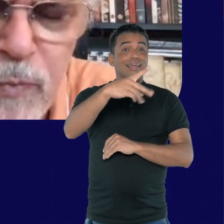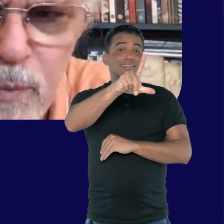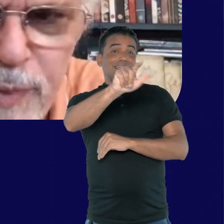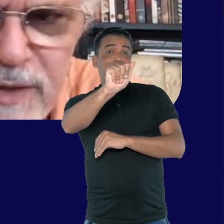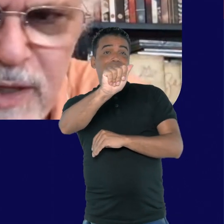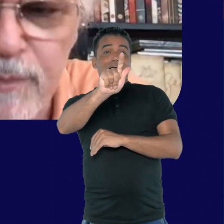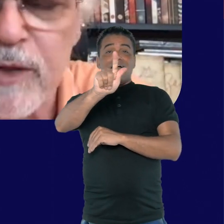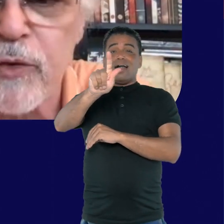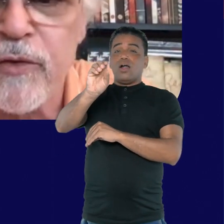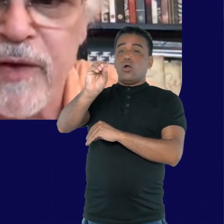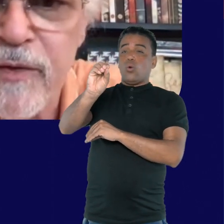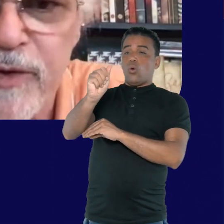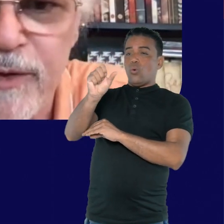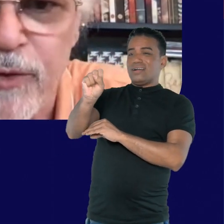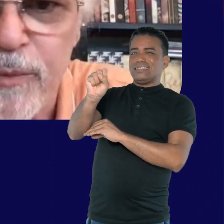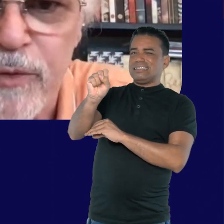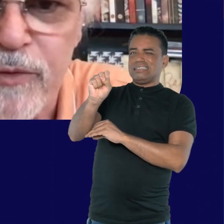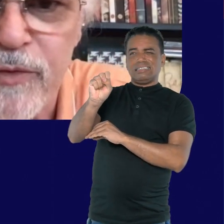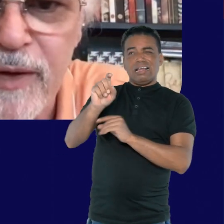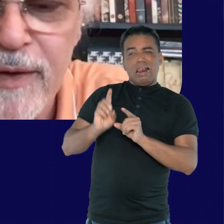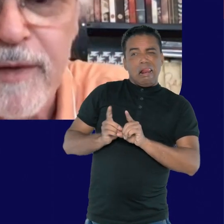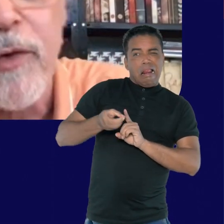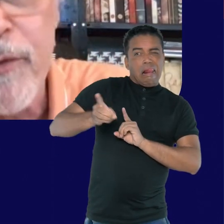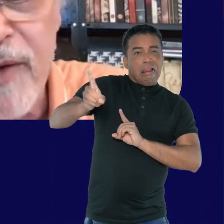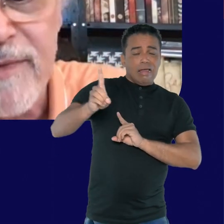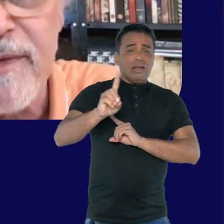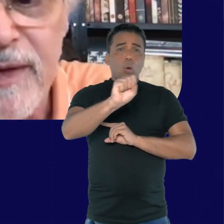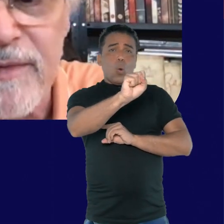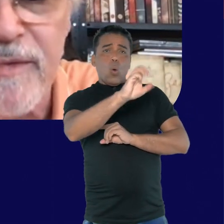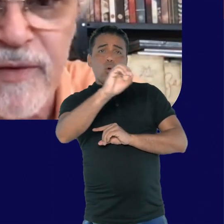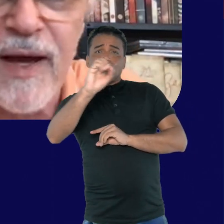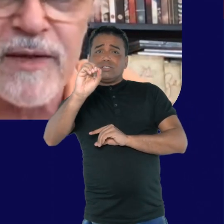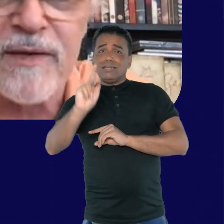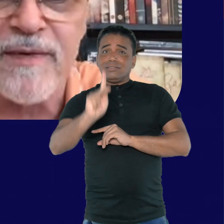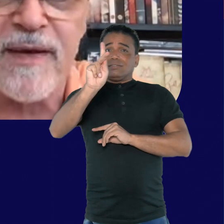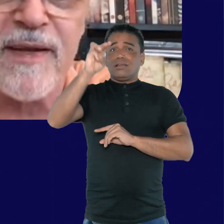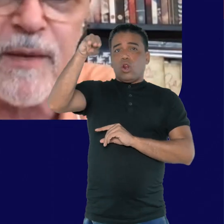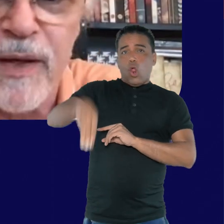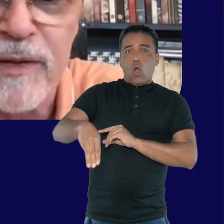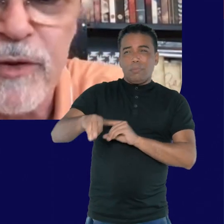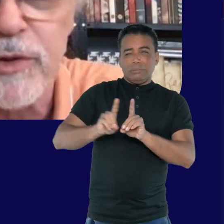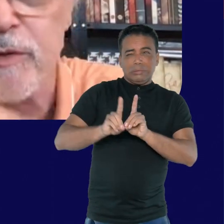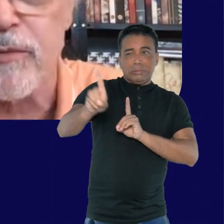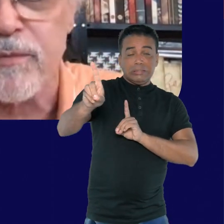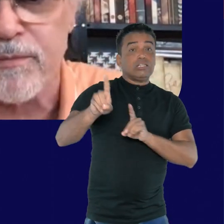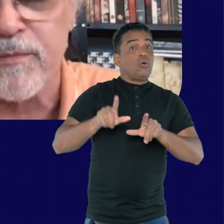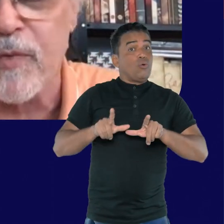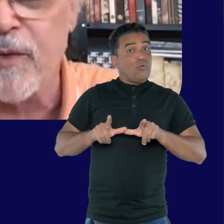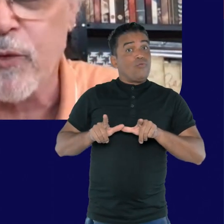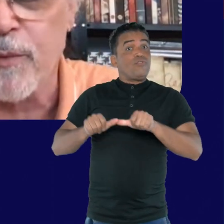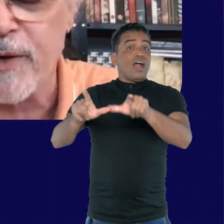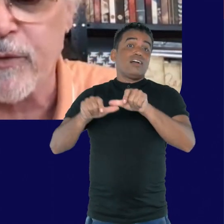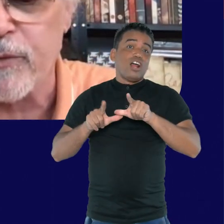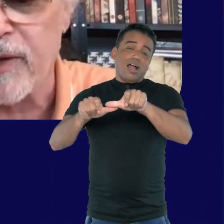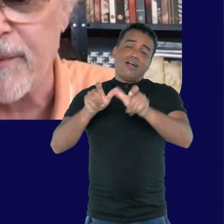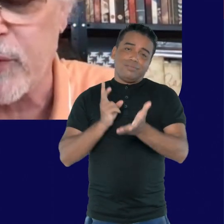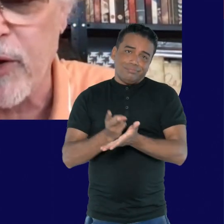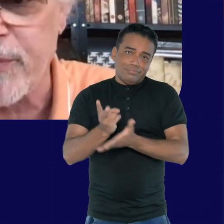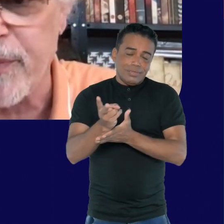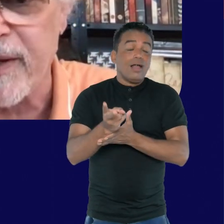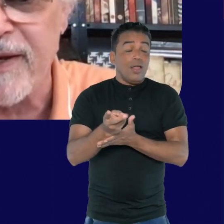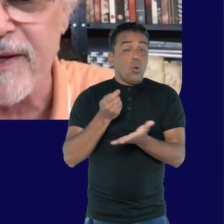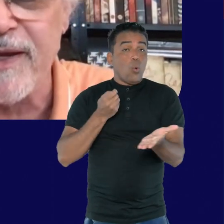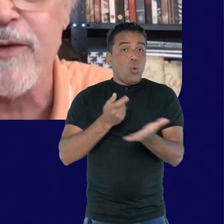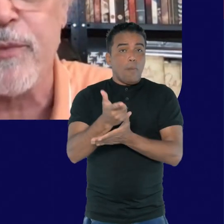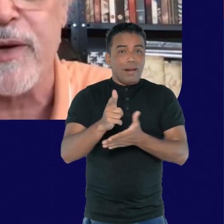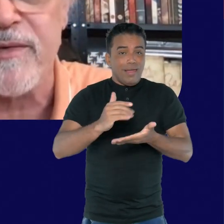distante praticamente 800 quilômetros. Então, eu fazia essa viagem seguidamente. Comprei um